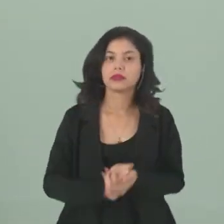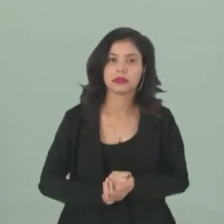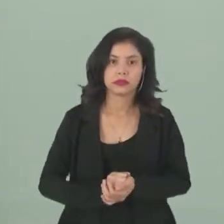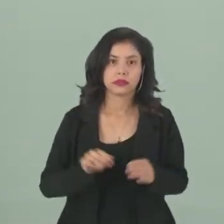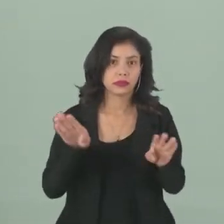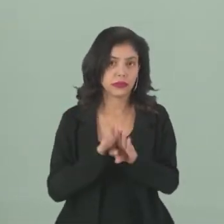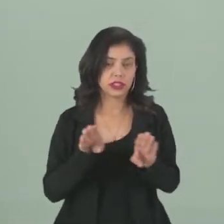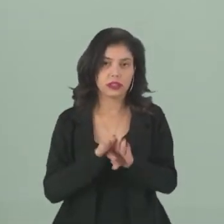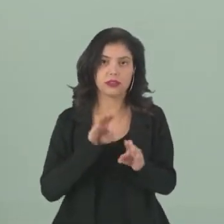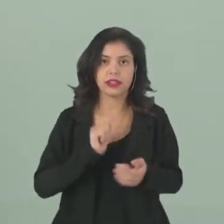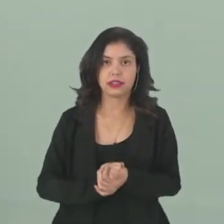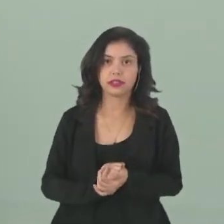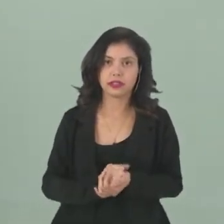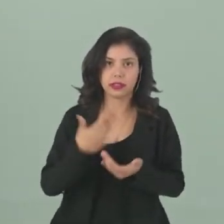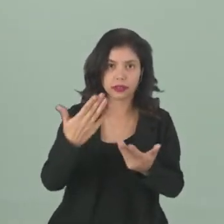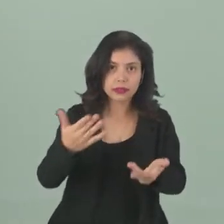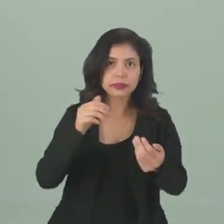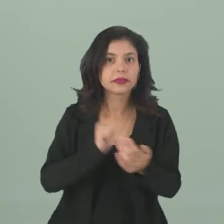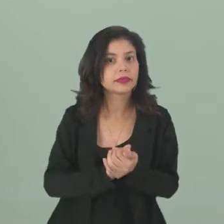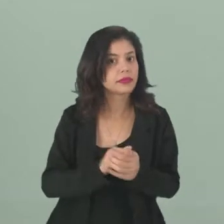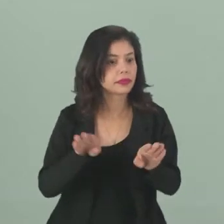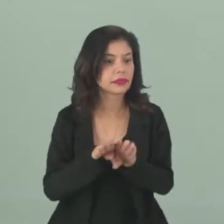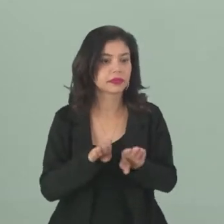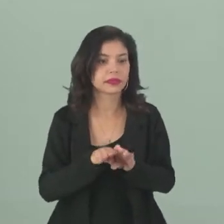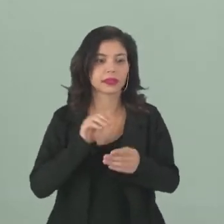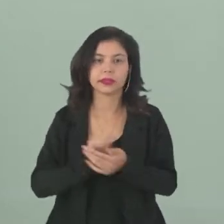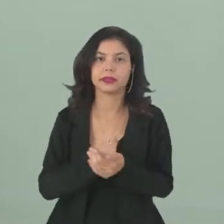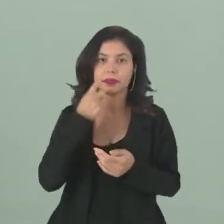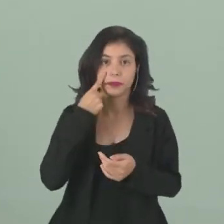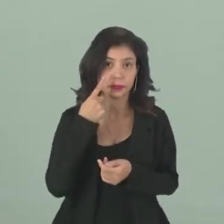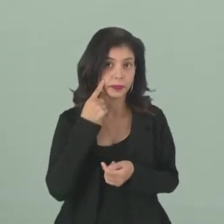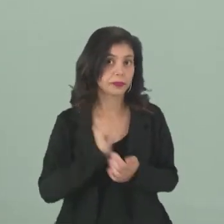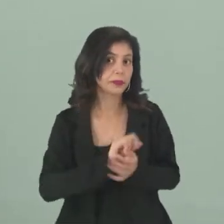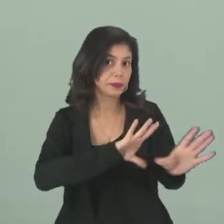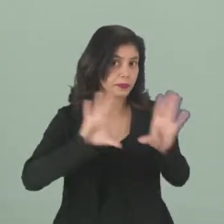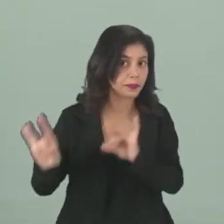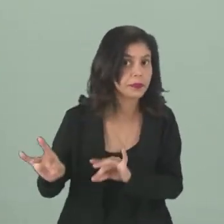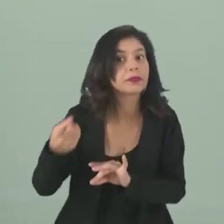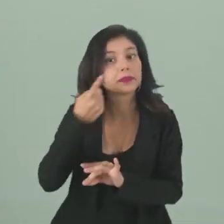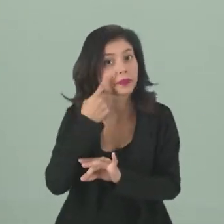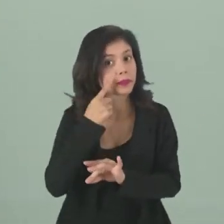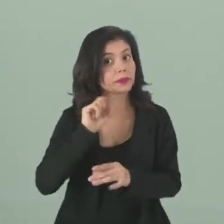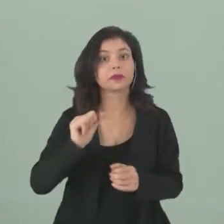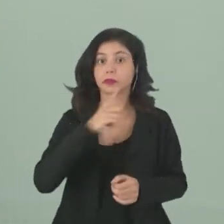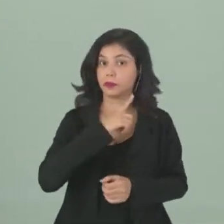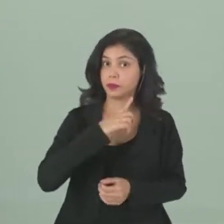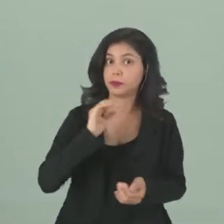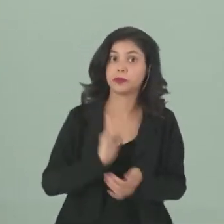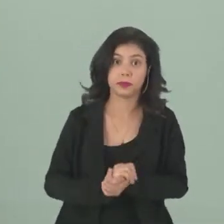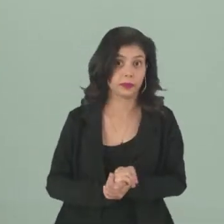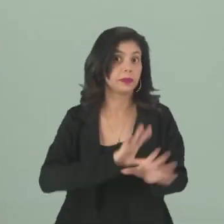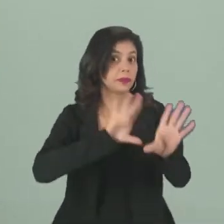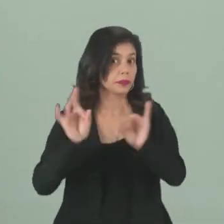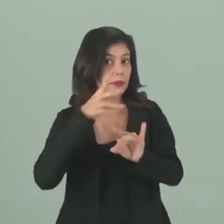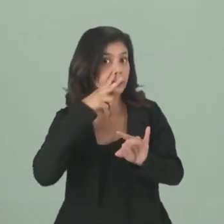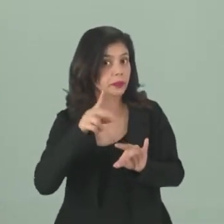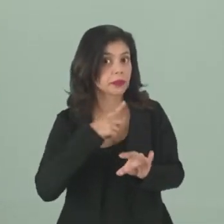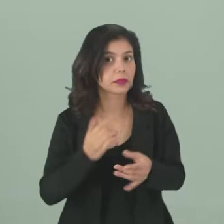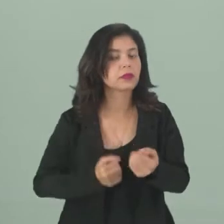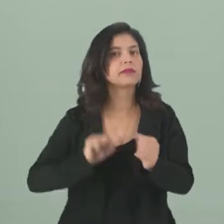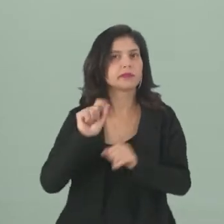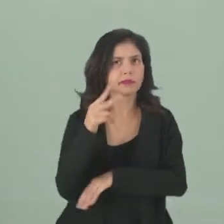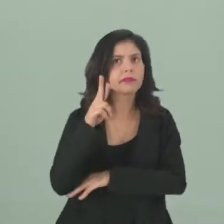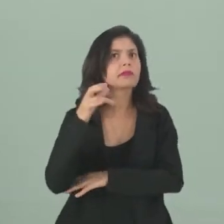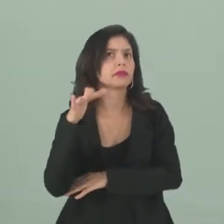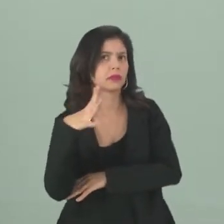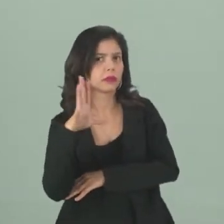um retrocesso na consolidação da nossa democracia, certo? Apesar de haver essa